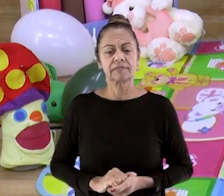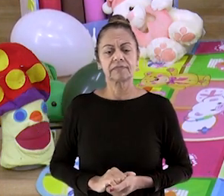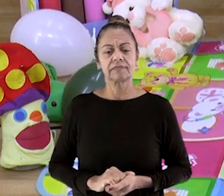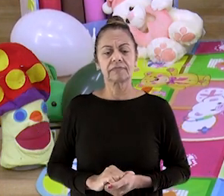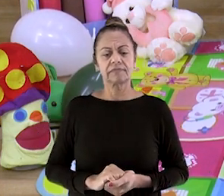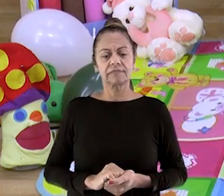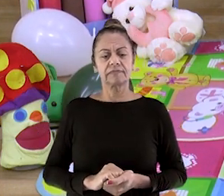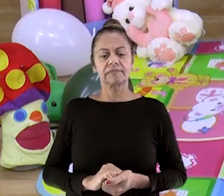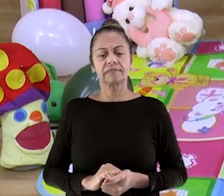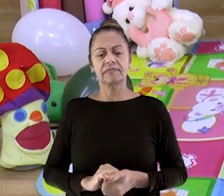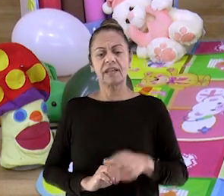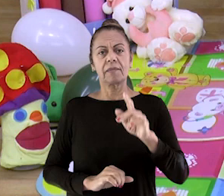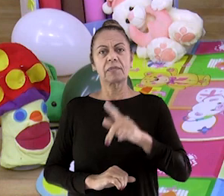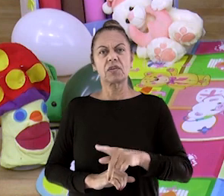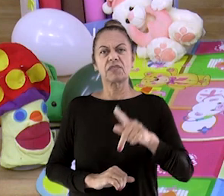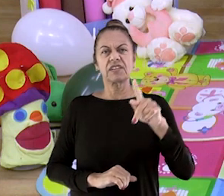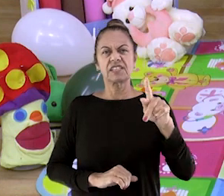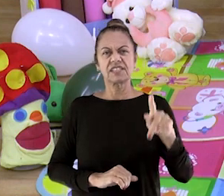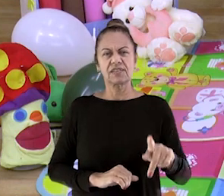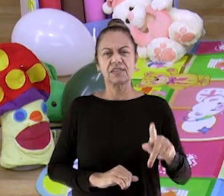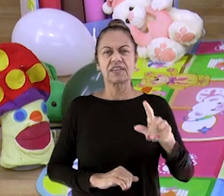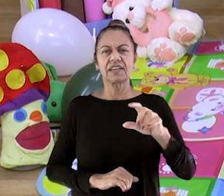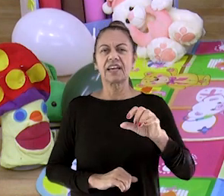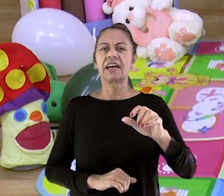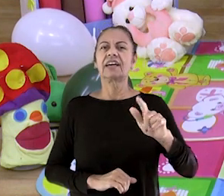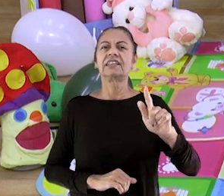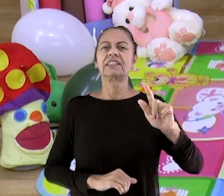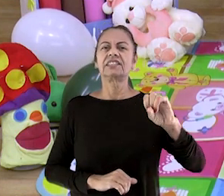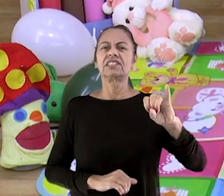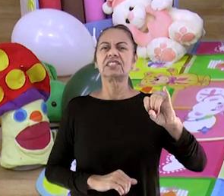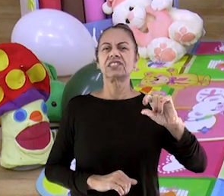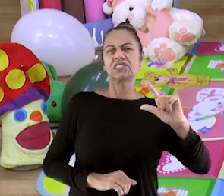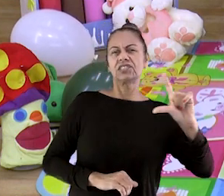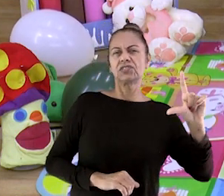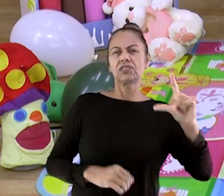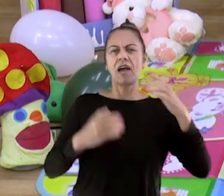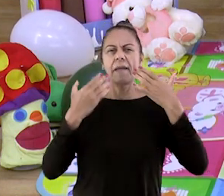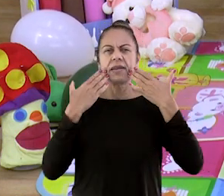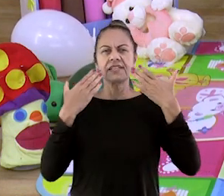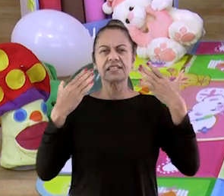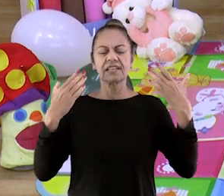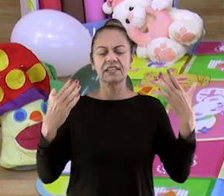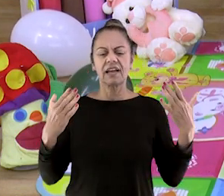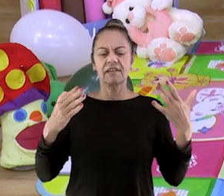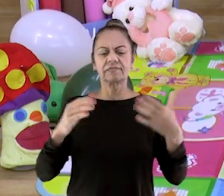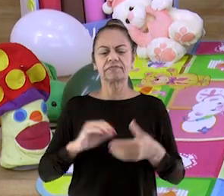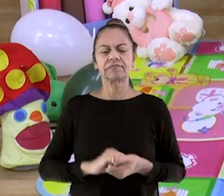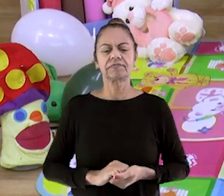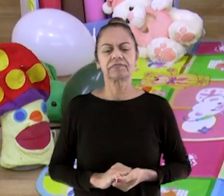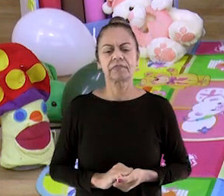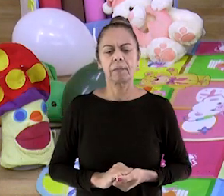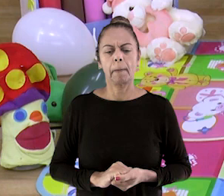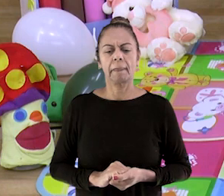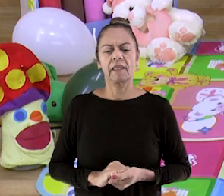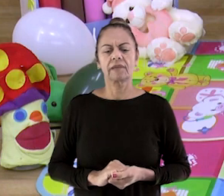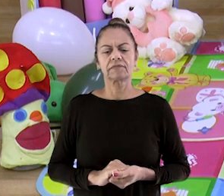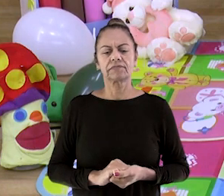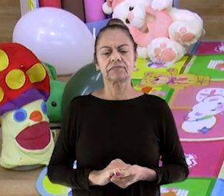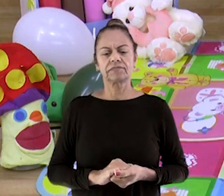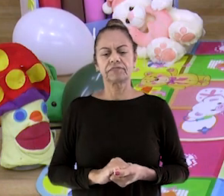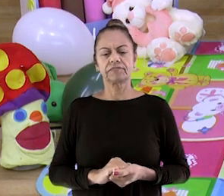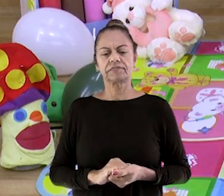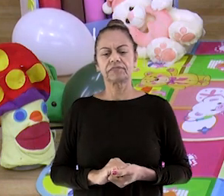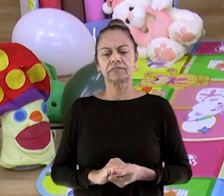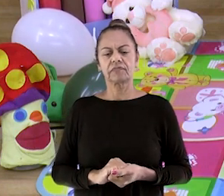vocês a professora Gil olha essa